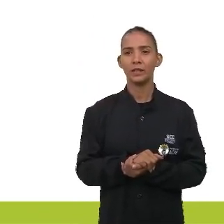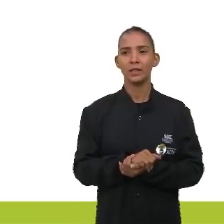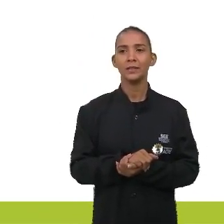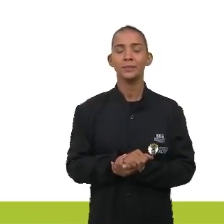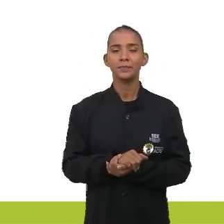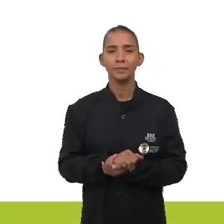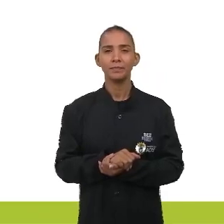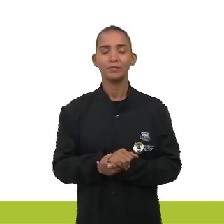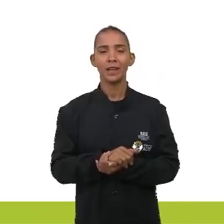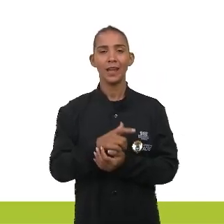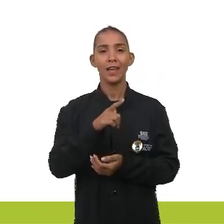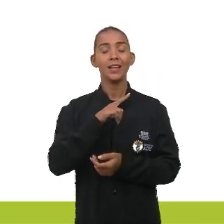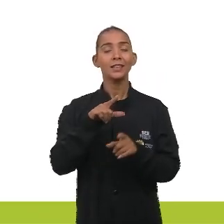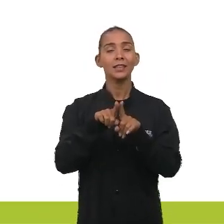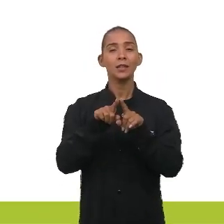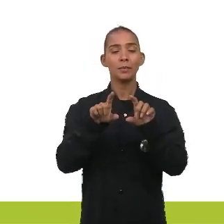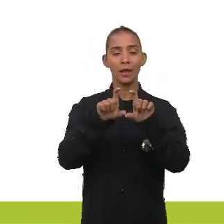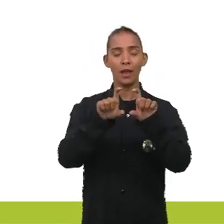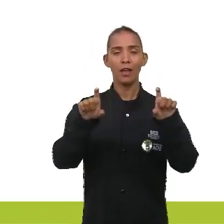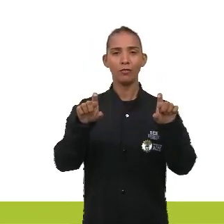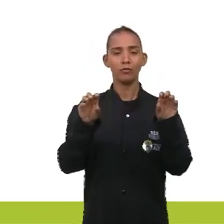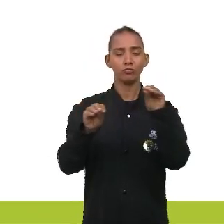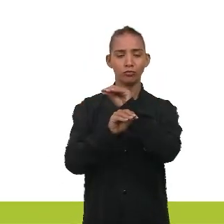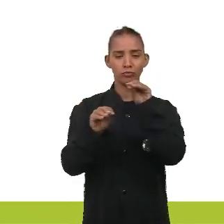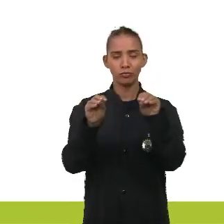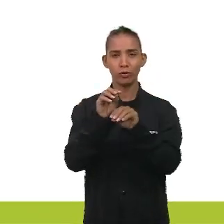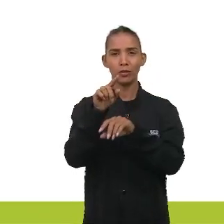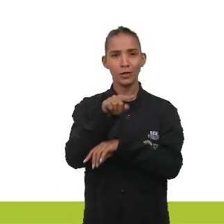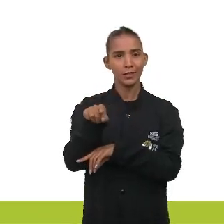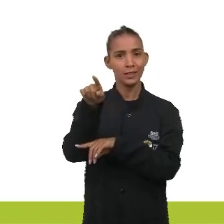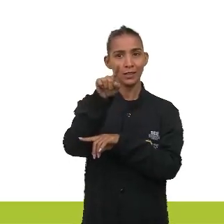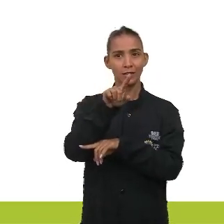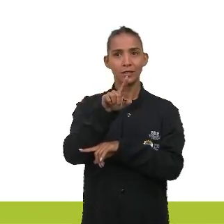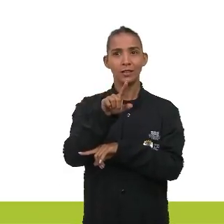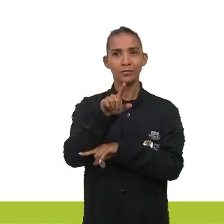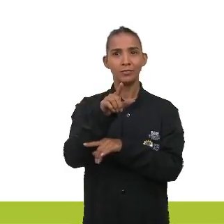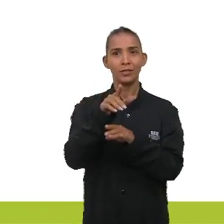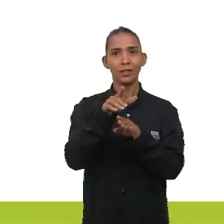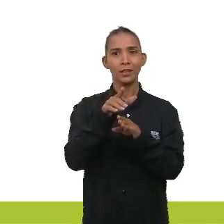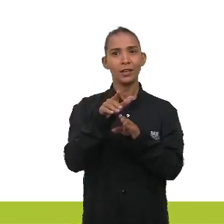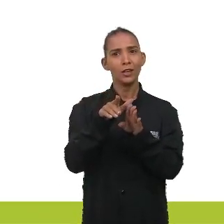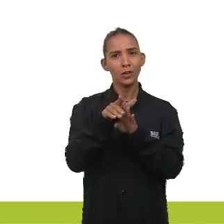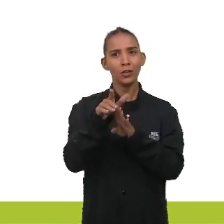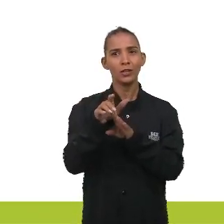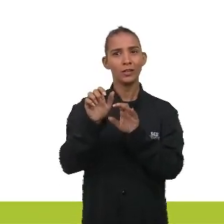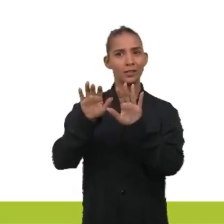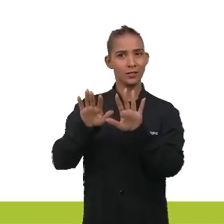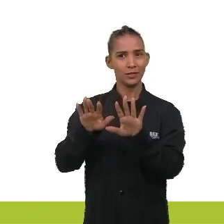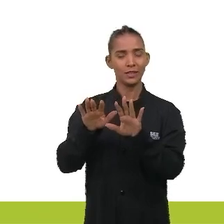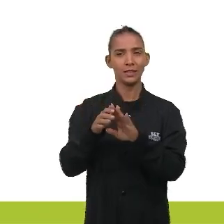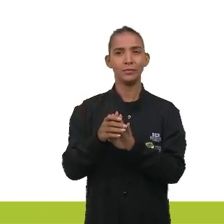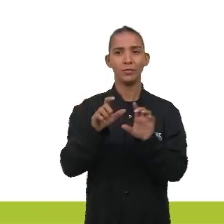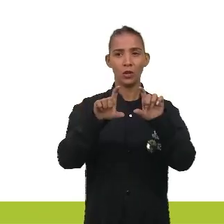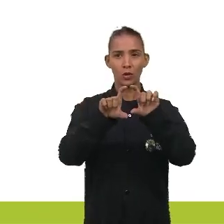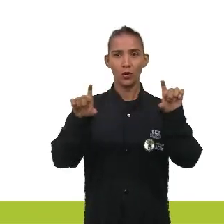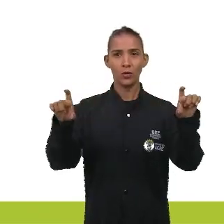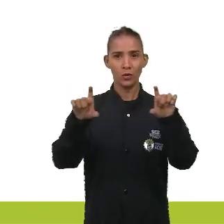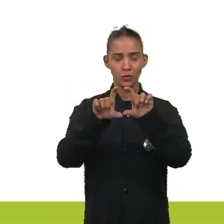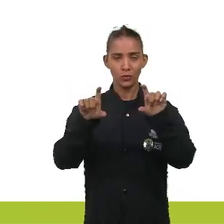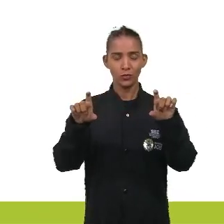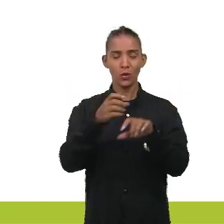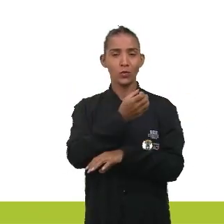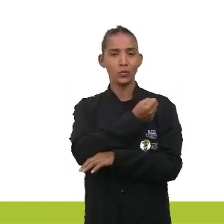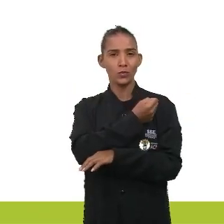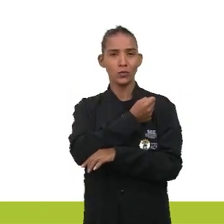exatamente à fórmula de permutação circular, que é dado por essa expressão aqui. Se você tiver um número